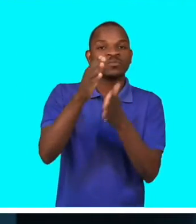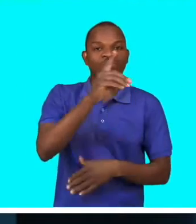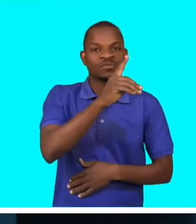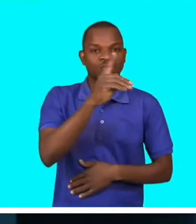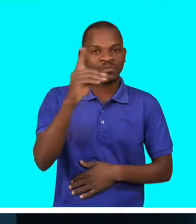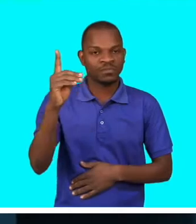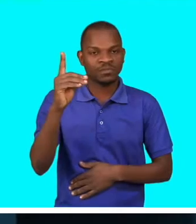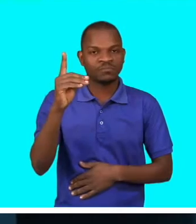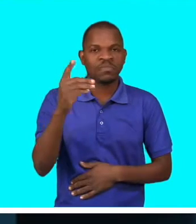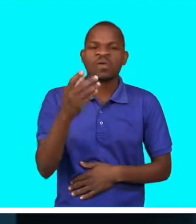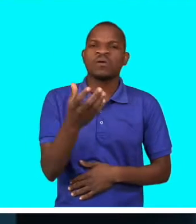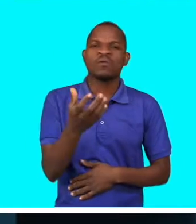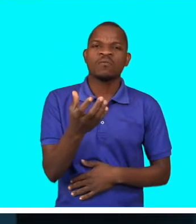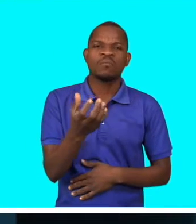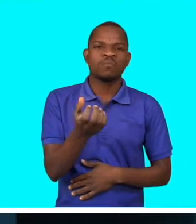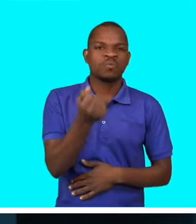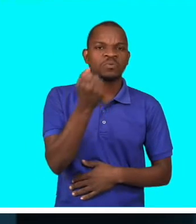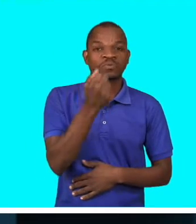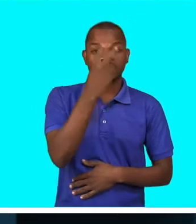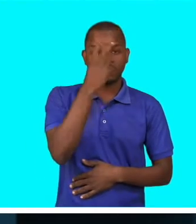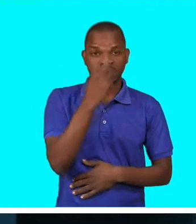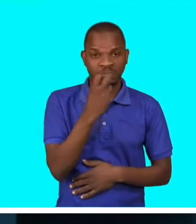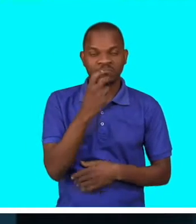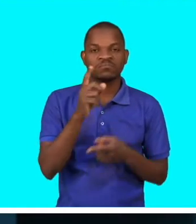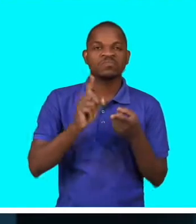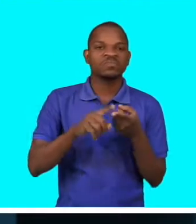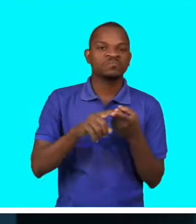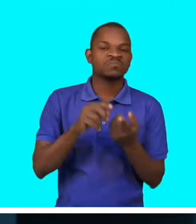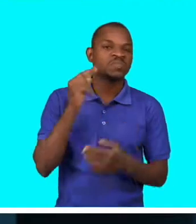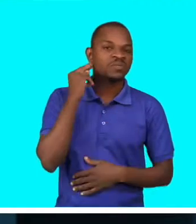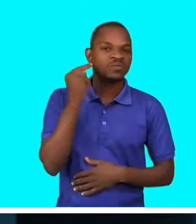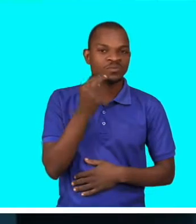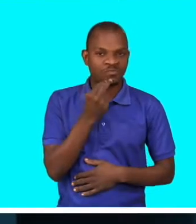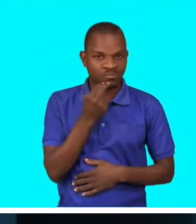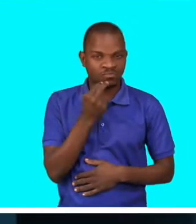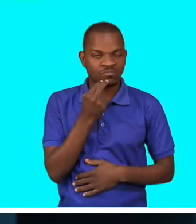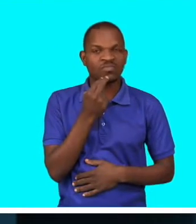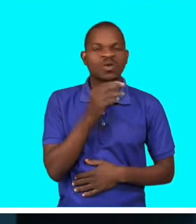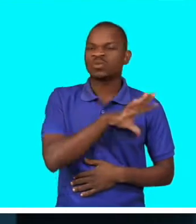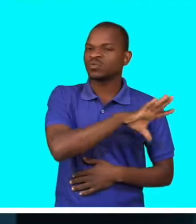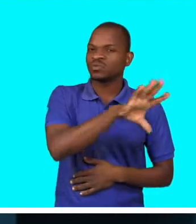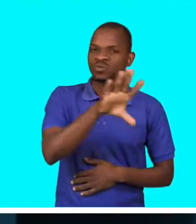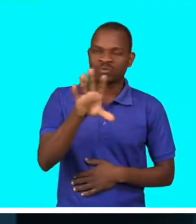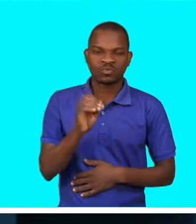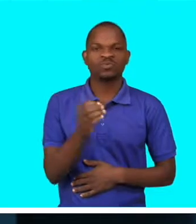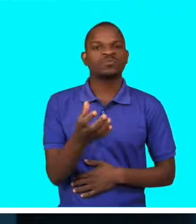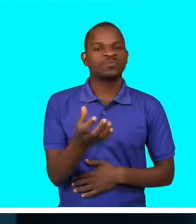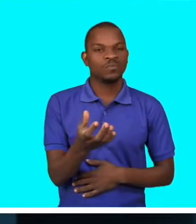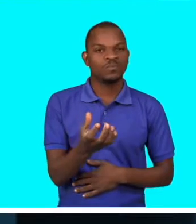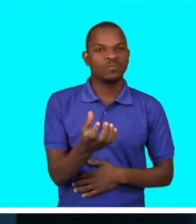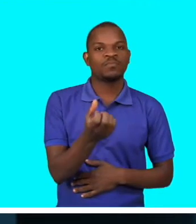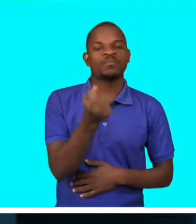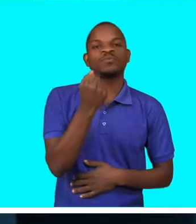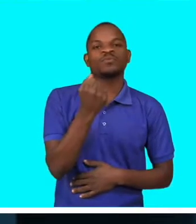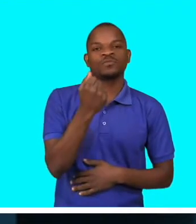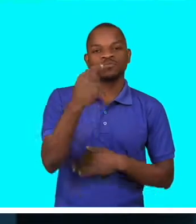deficiência. Tanto visual, auditiva, todos eles